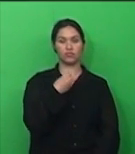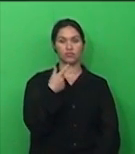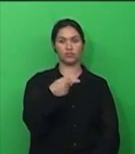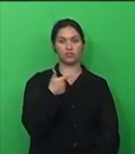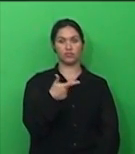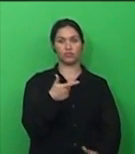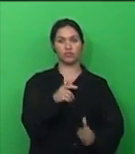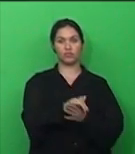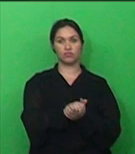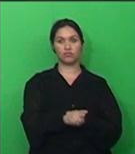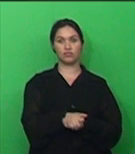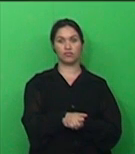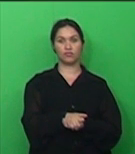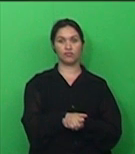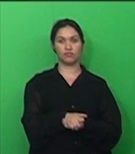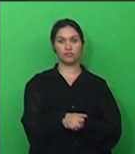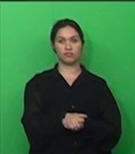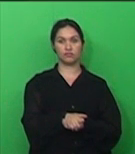072/17.